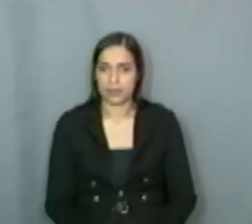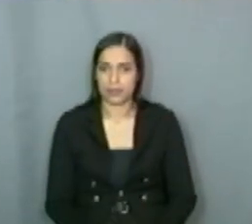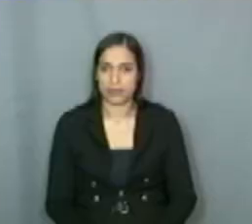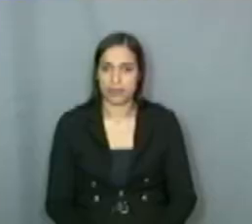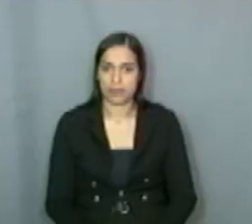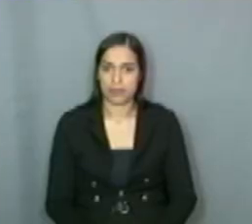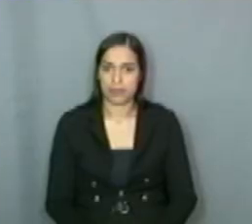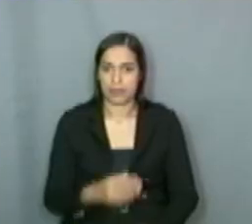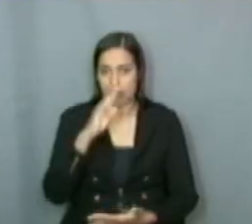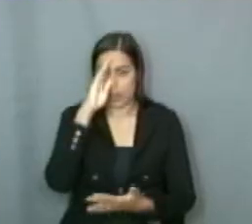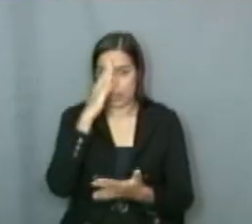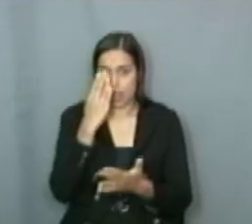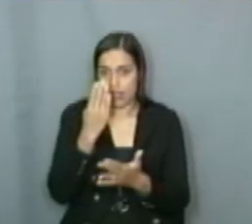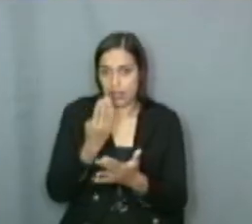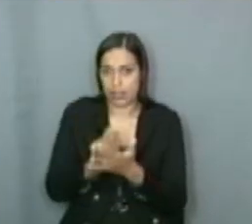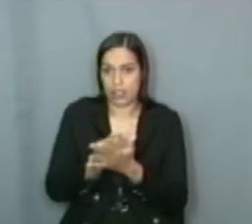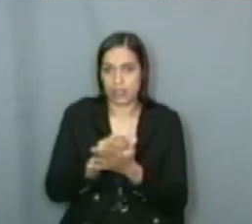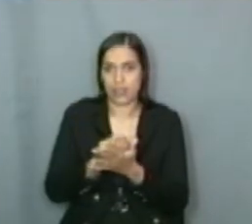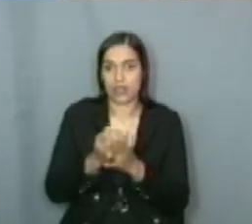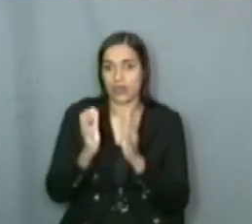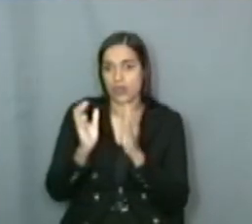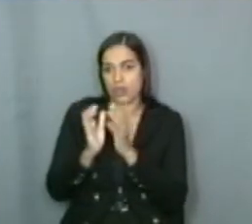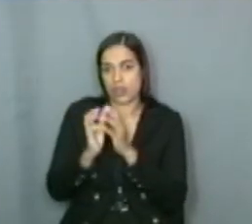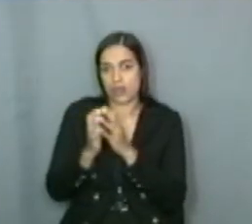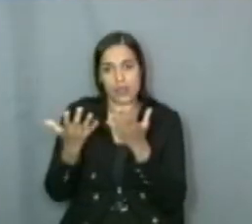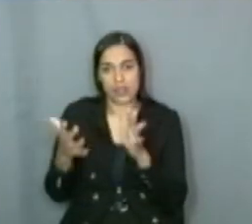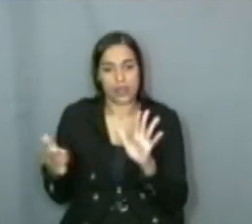Eu acredito, na verdade, que o recifense não quer mais isso.